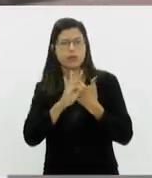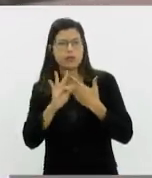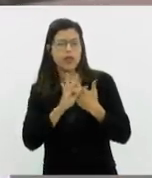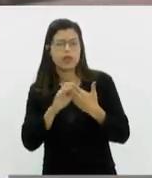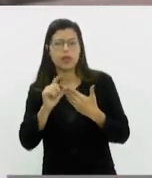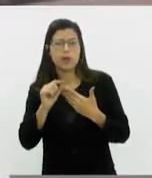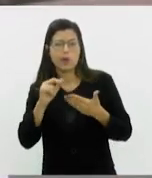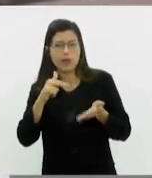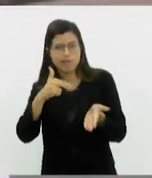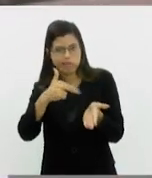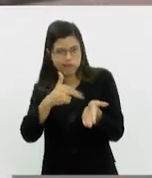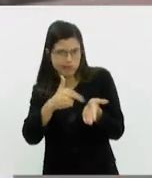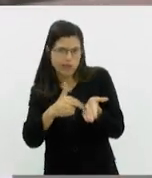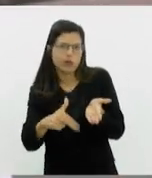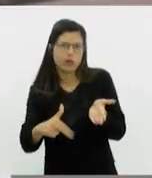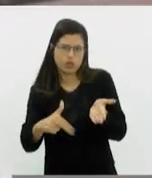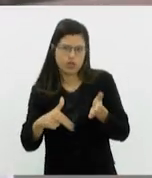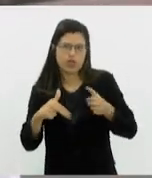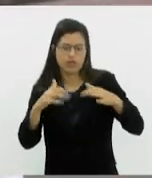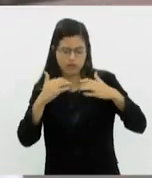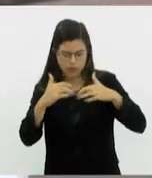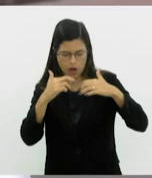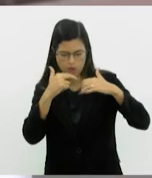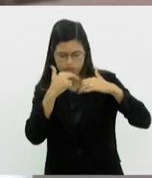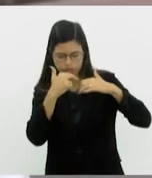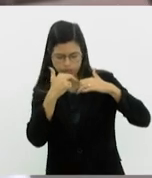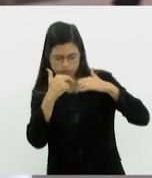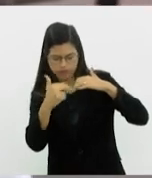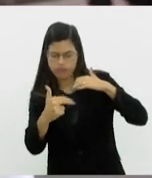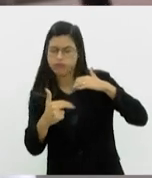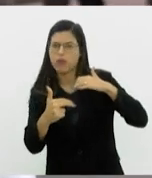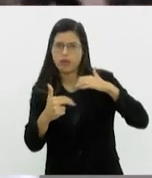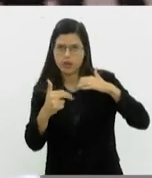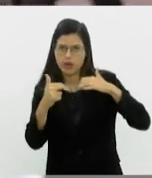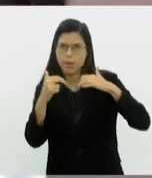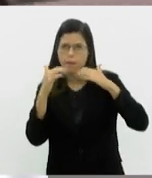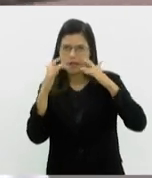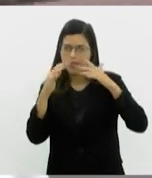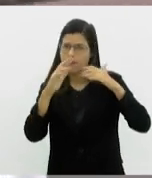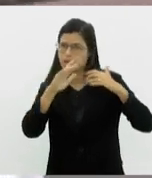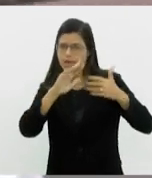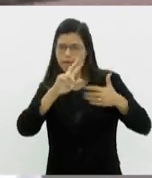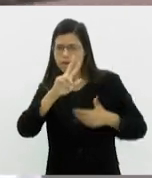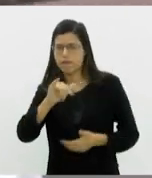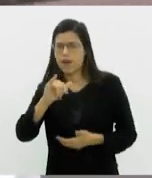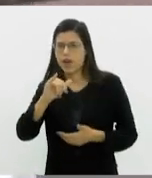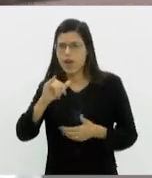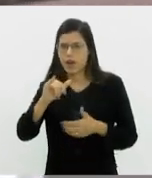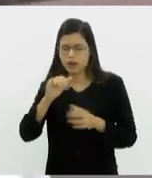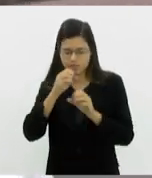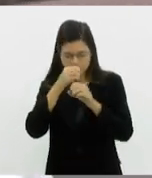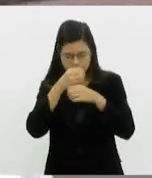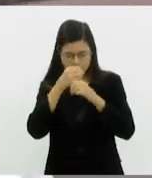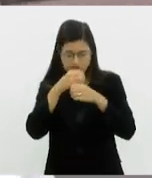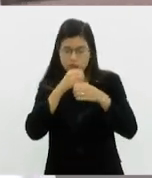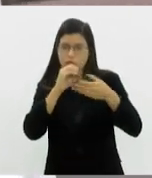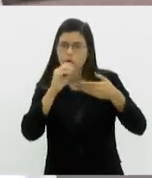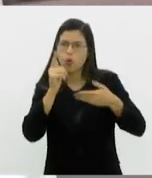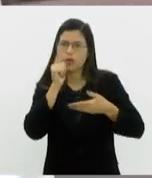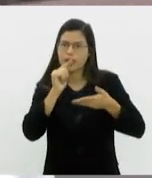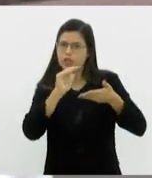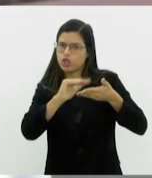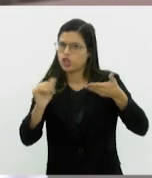é a retirada cirúrgica. Uma abertura de uma pequena janelinha na cabeça e você vai lá através de um microscópio cirúrgico e retira a